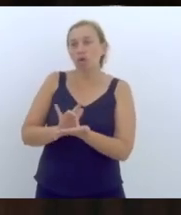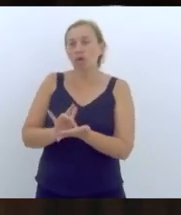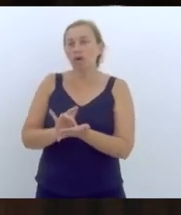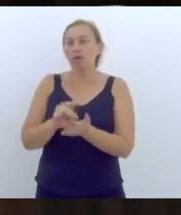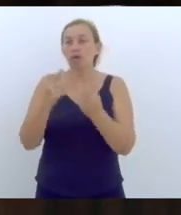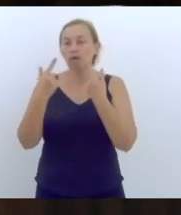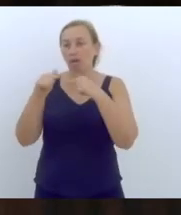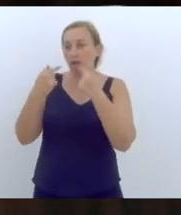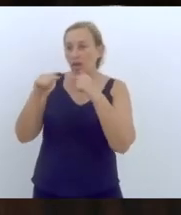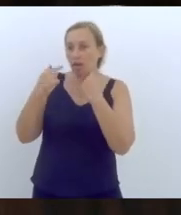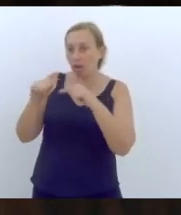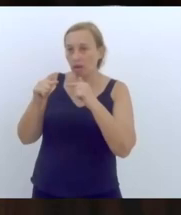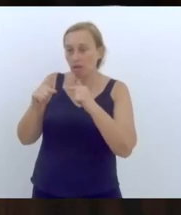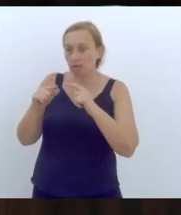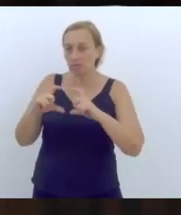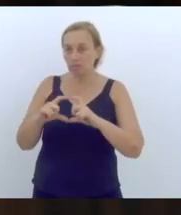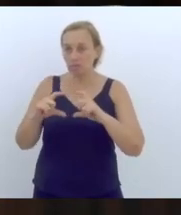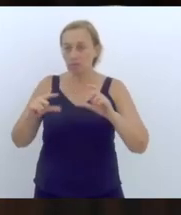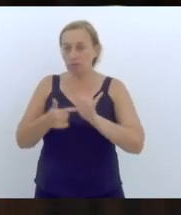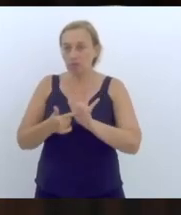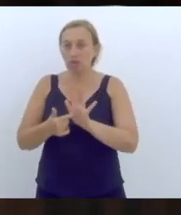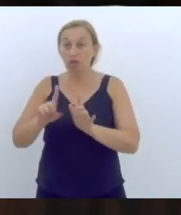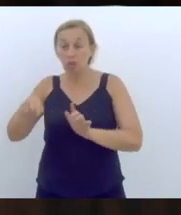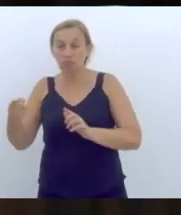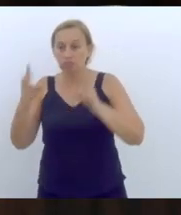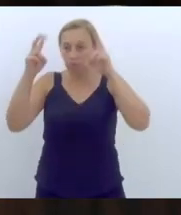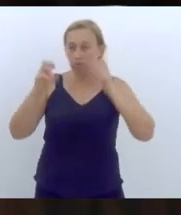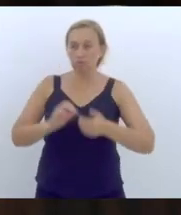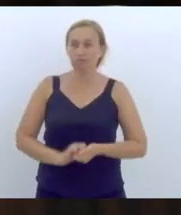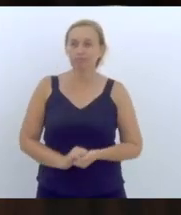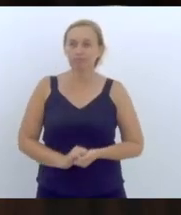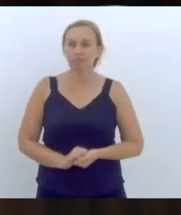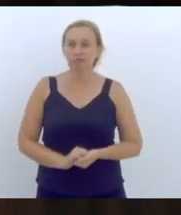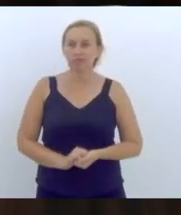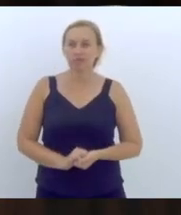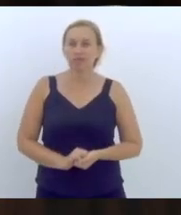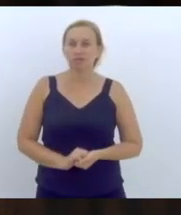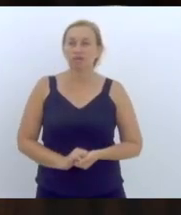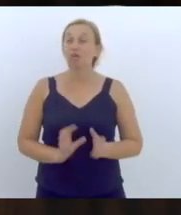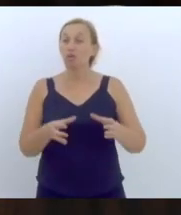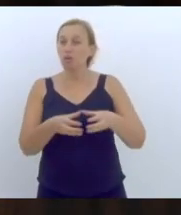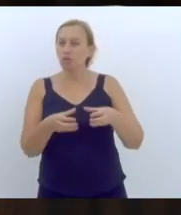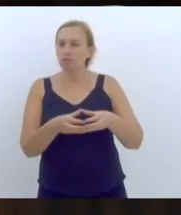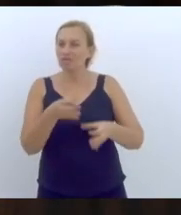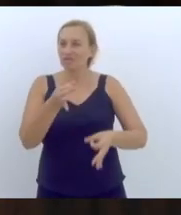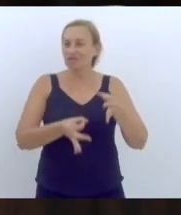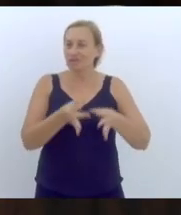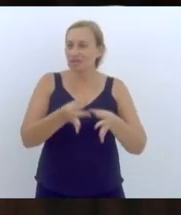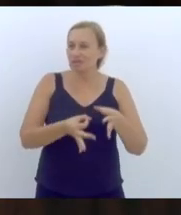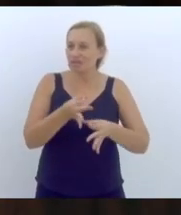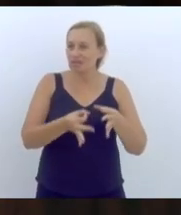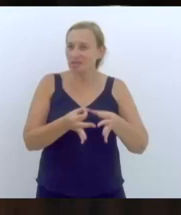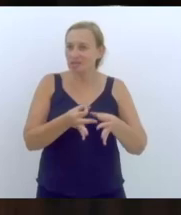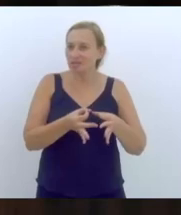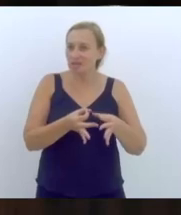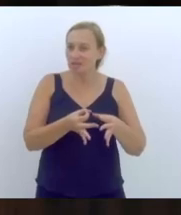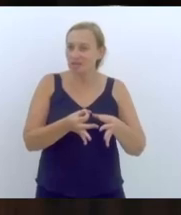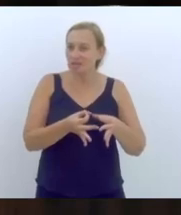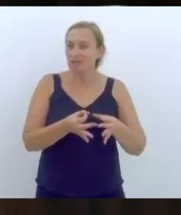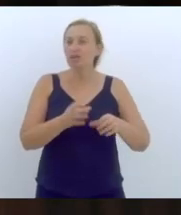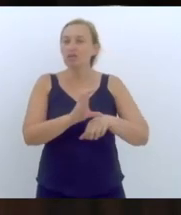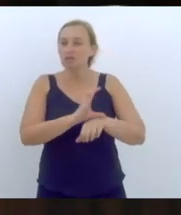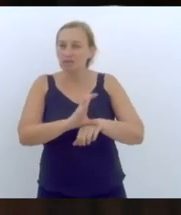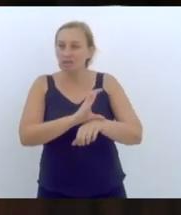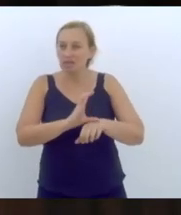suas carrocerias e da outras providências. Pareceres das comissões de Constituição e Justiça pela